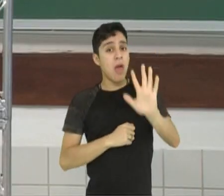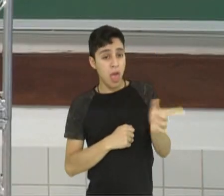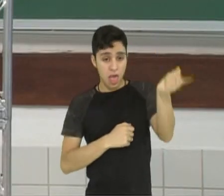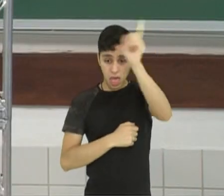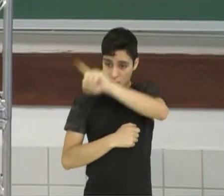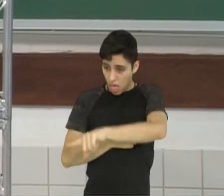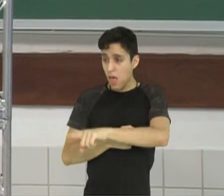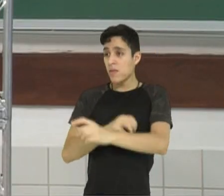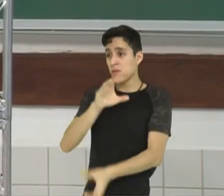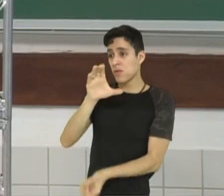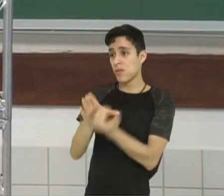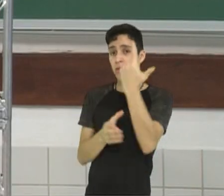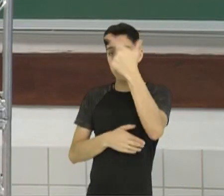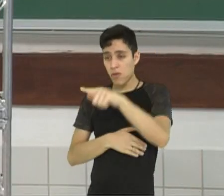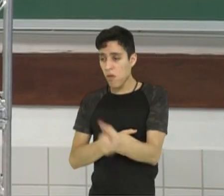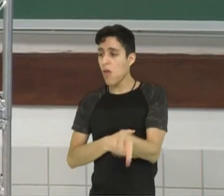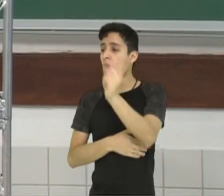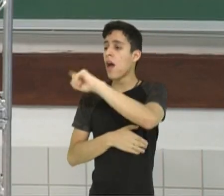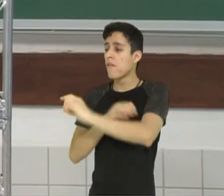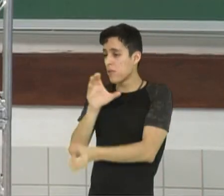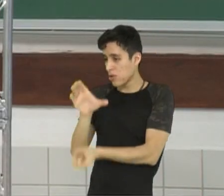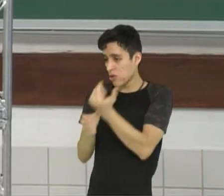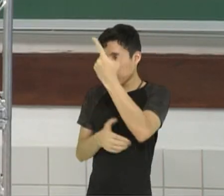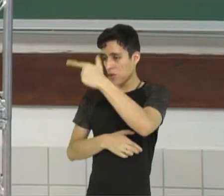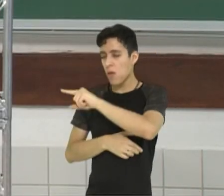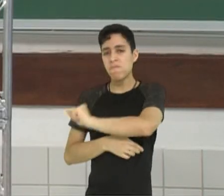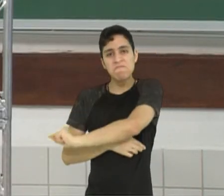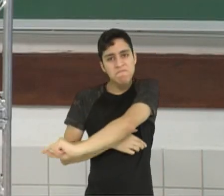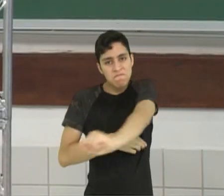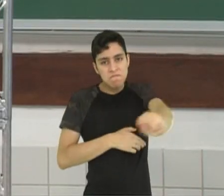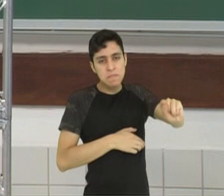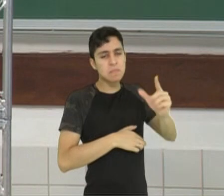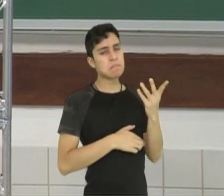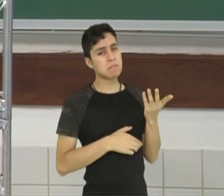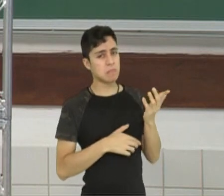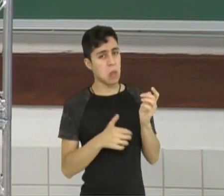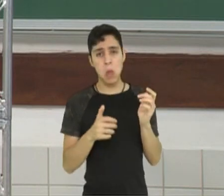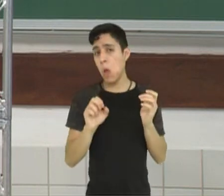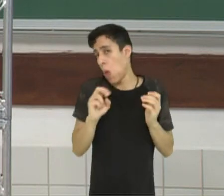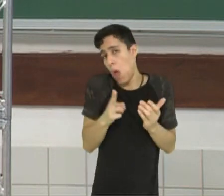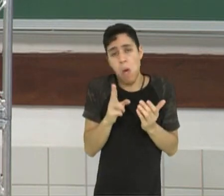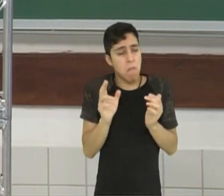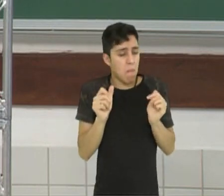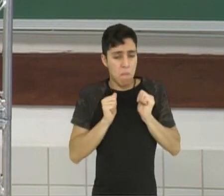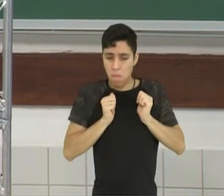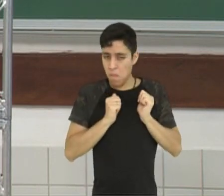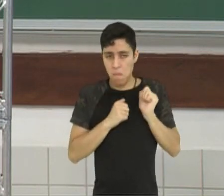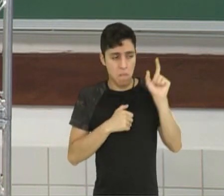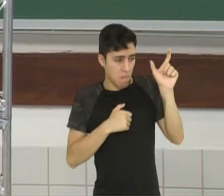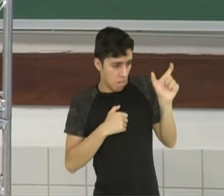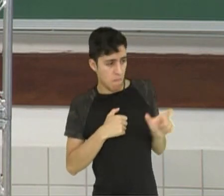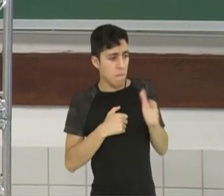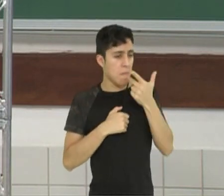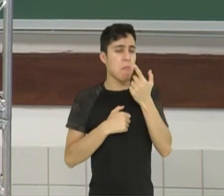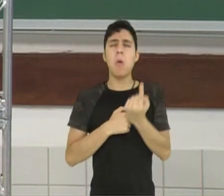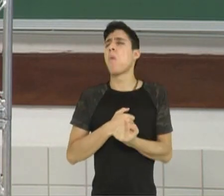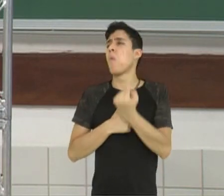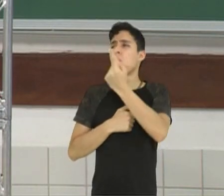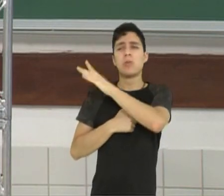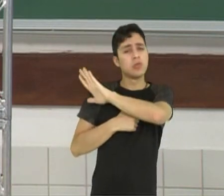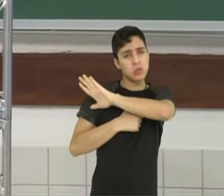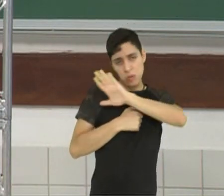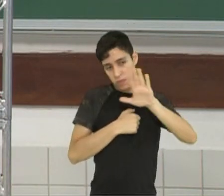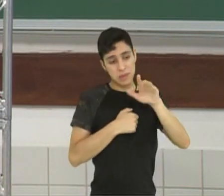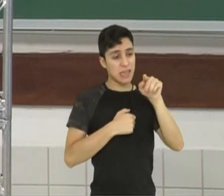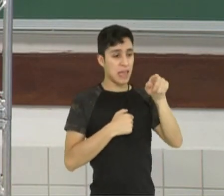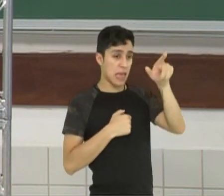ser desmontada e levado para outro local também, né? Ou não, se o artista falar é só uma instalação, não vai existir mais,